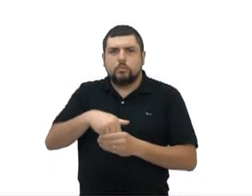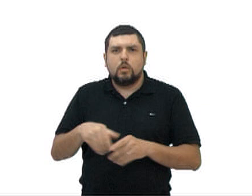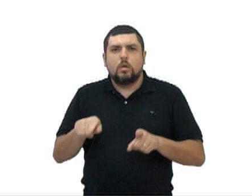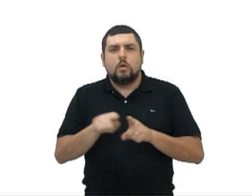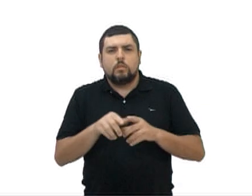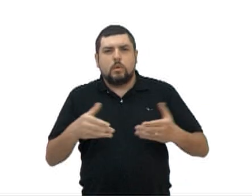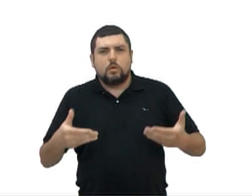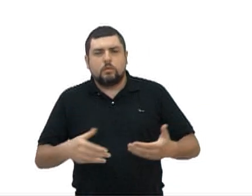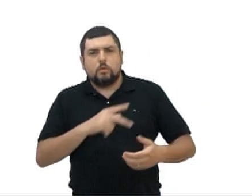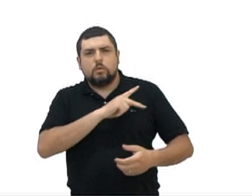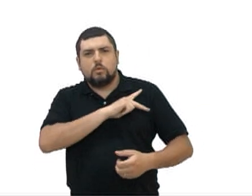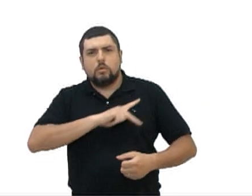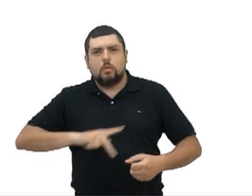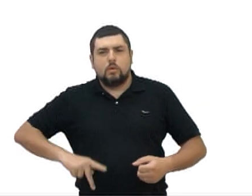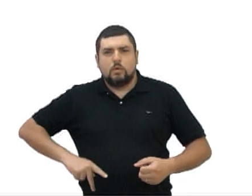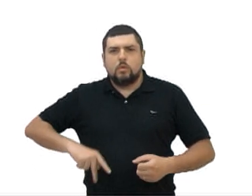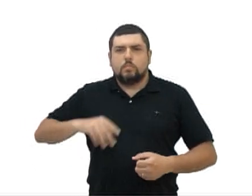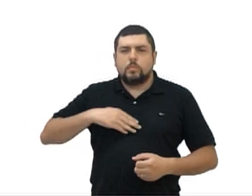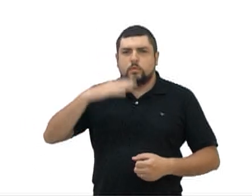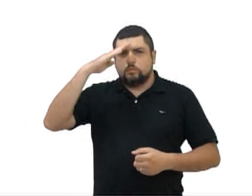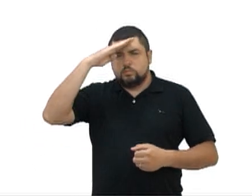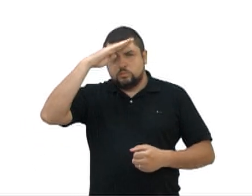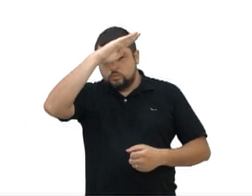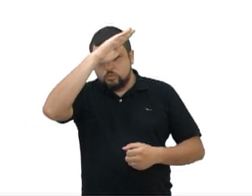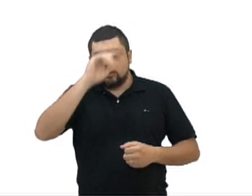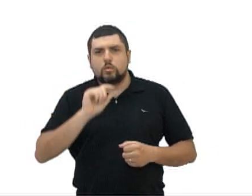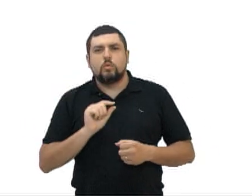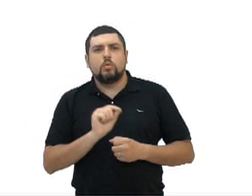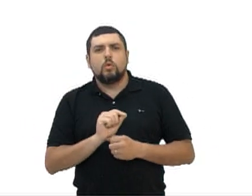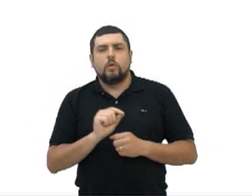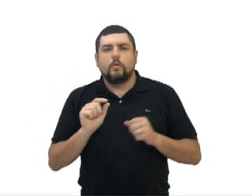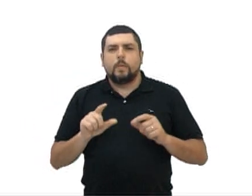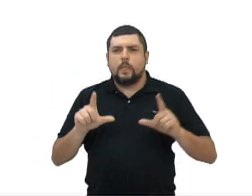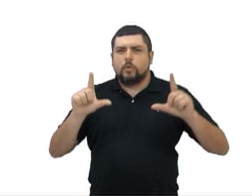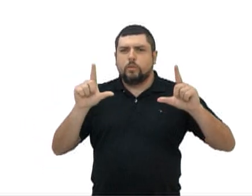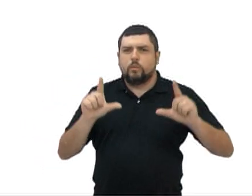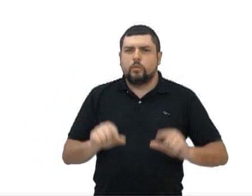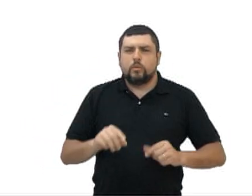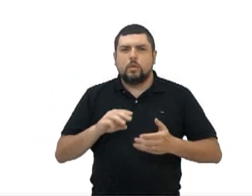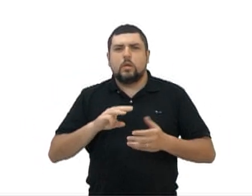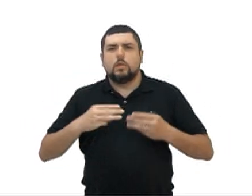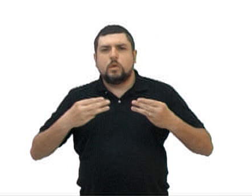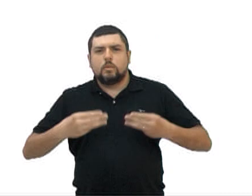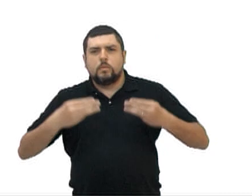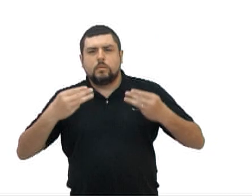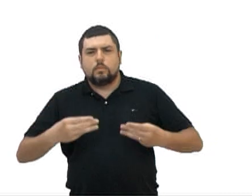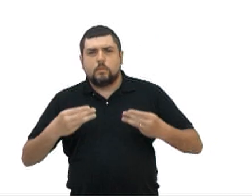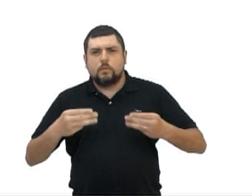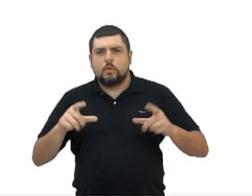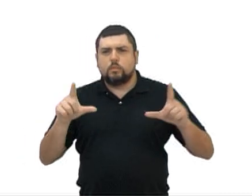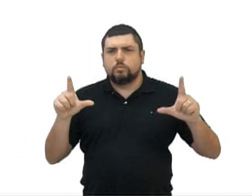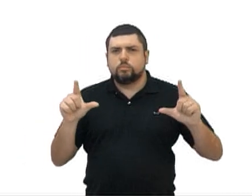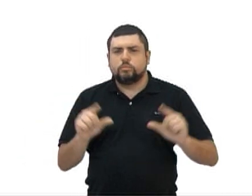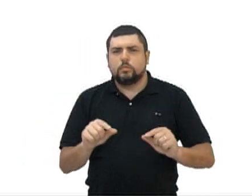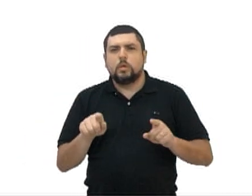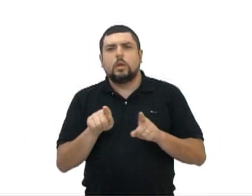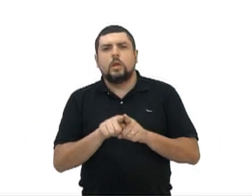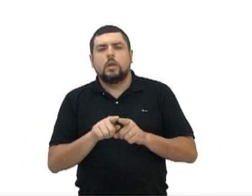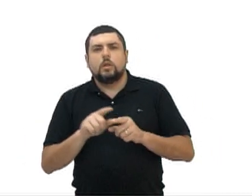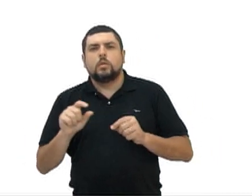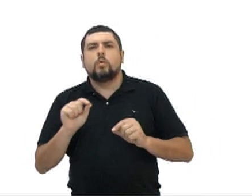presidente, Jair Bolsonaro, que é responsável por uma diminuição no número de ministérios e adota um modelo econômico que